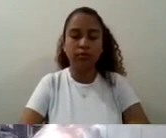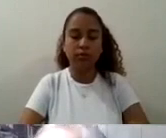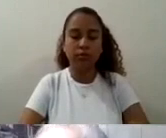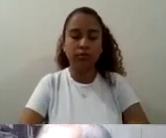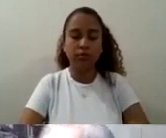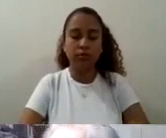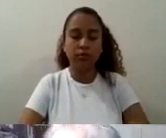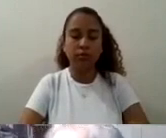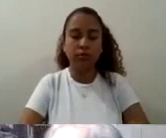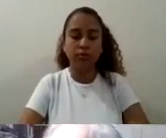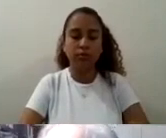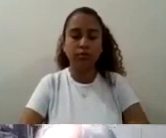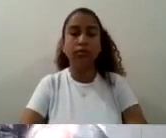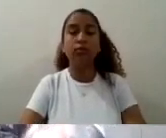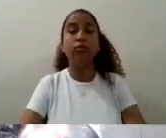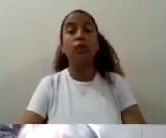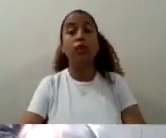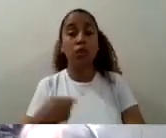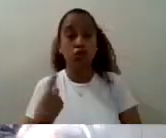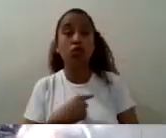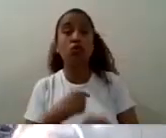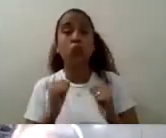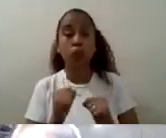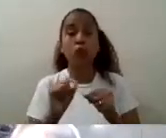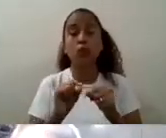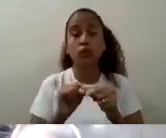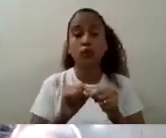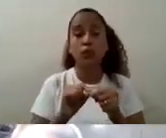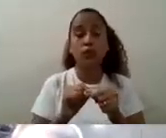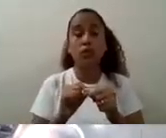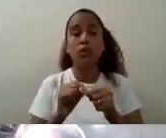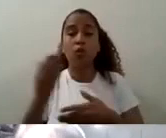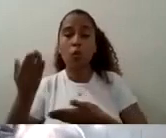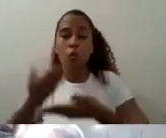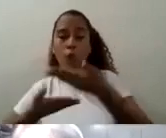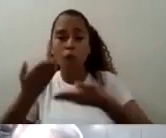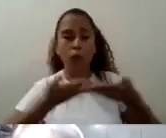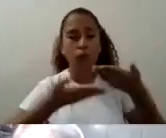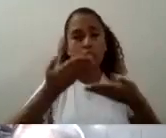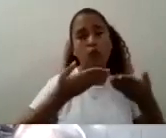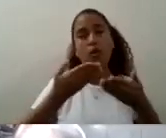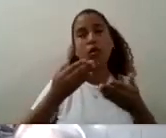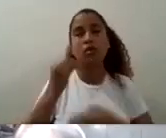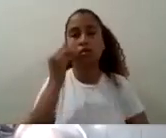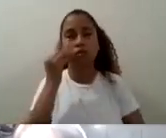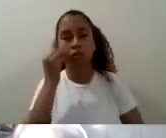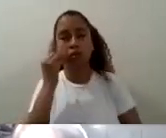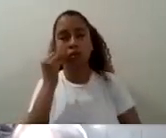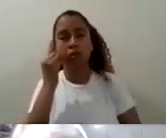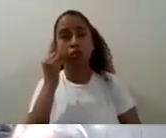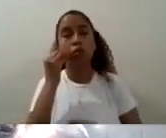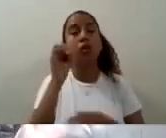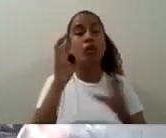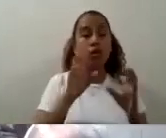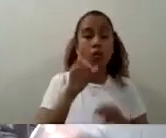motivar é que a gente possa fazer intercâmbio entre essas várias experiências, para que uma região possa